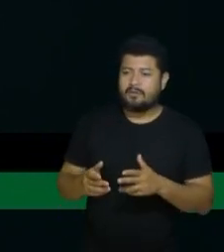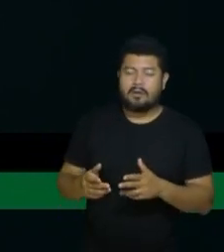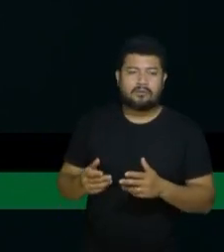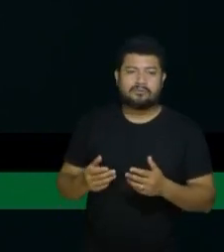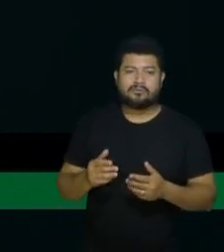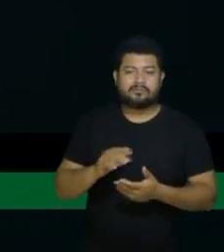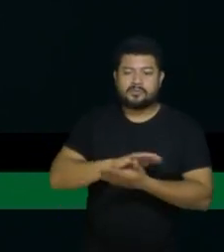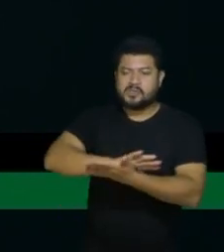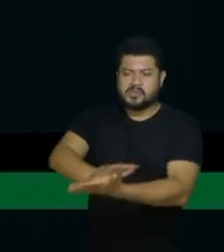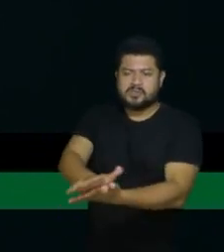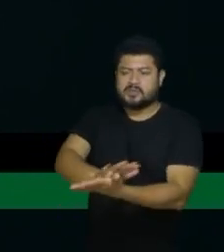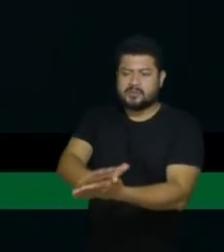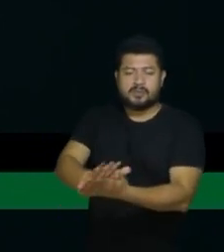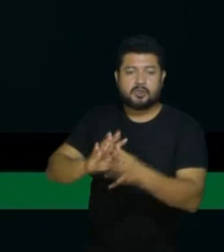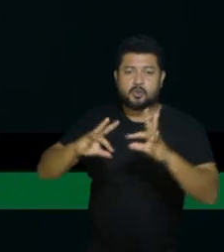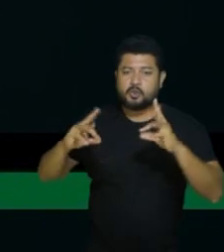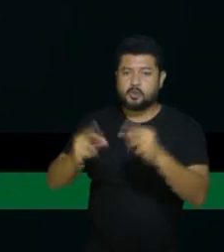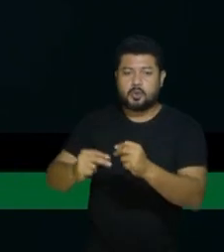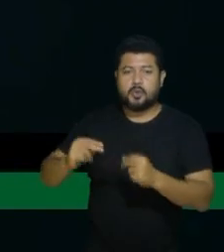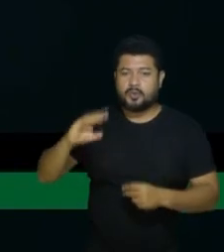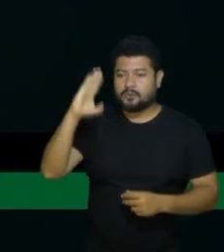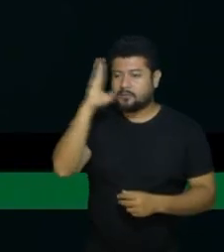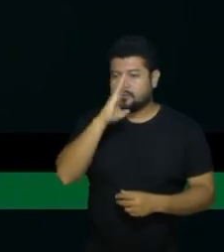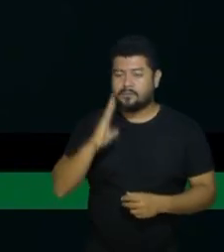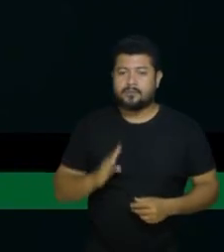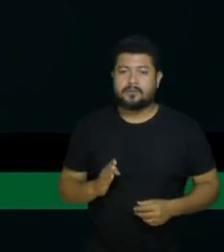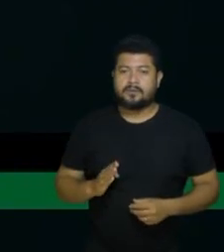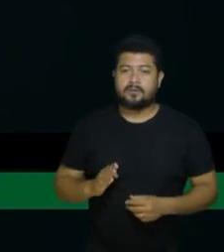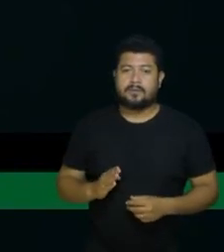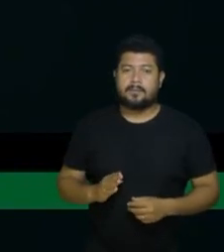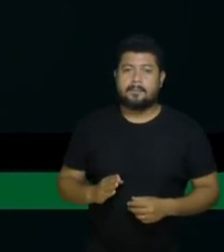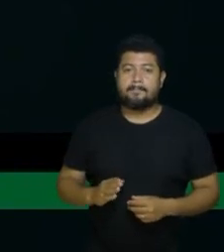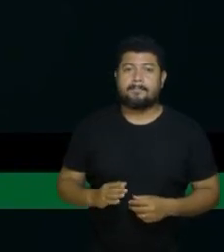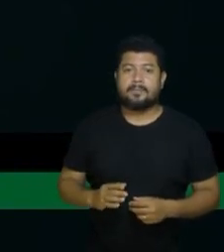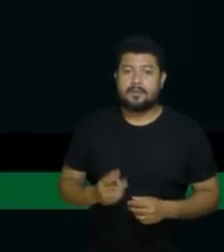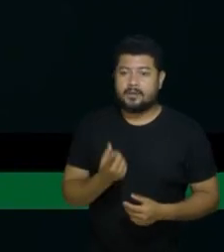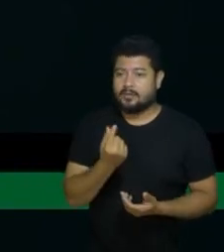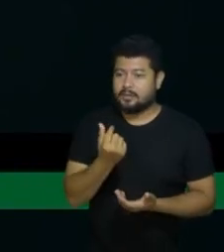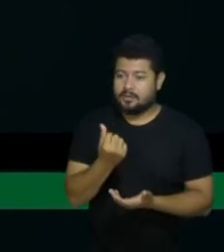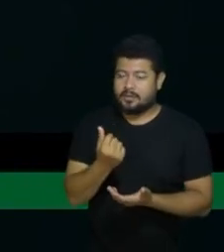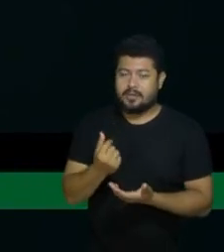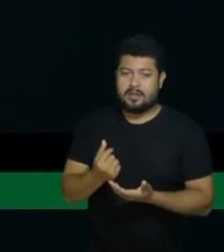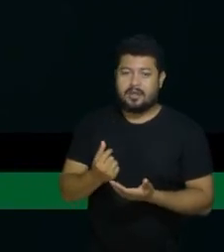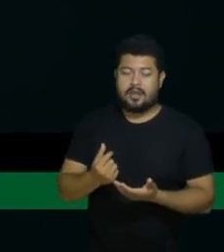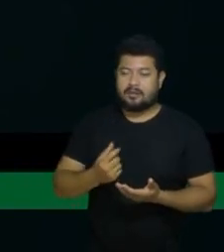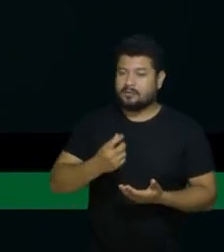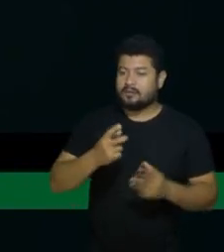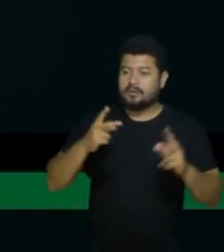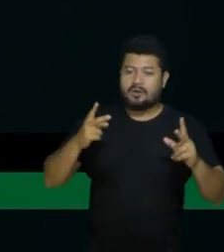esse recurso destinado é o maior escárnio erário